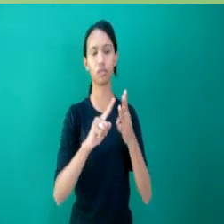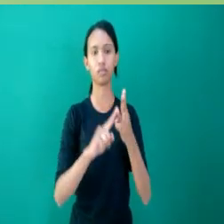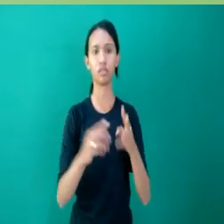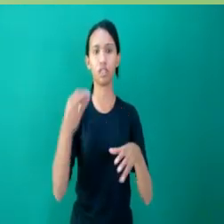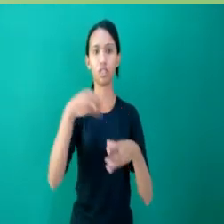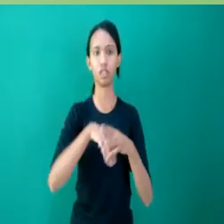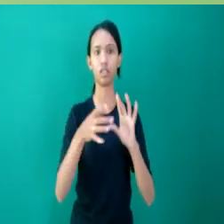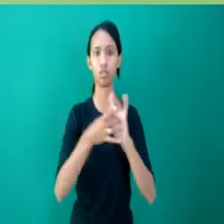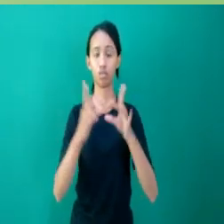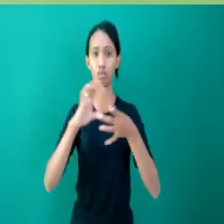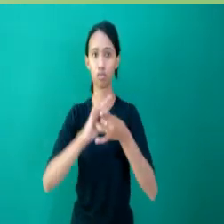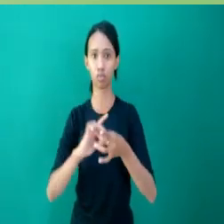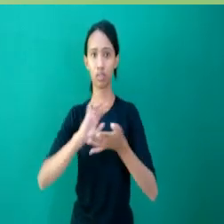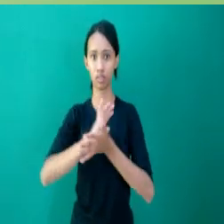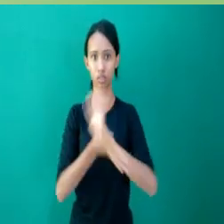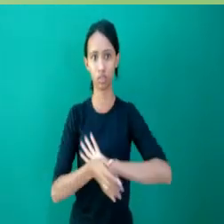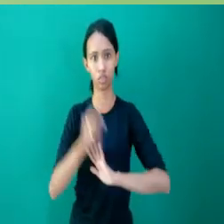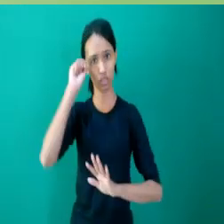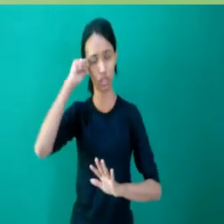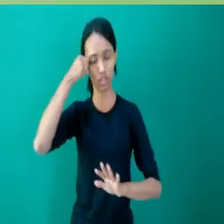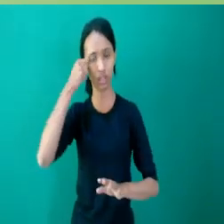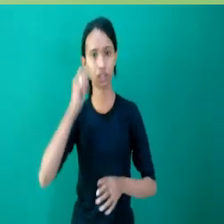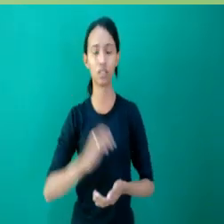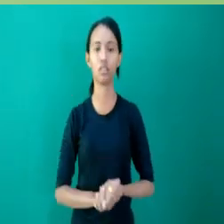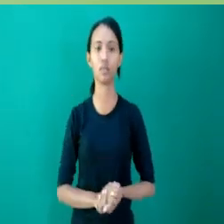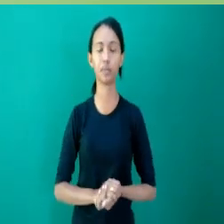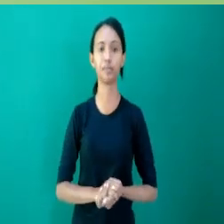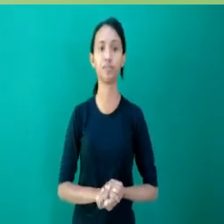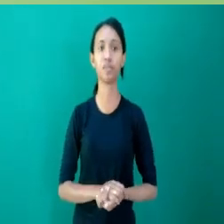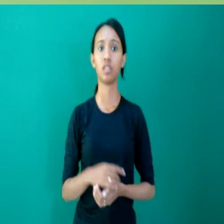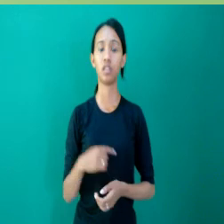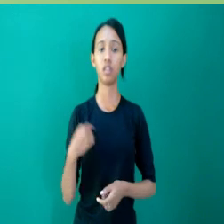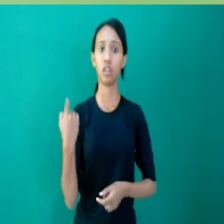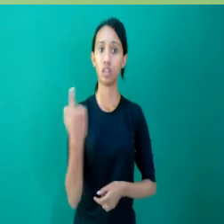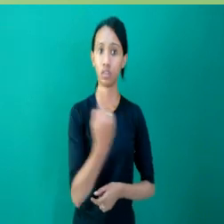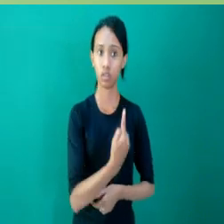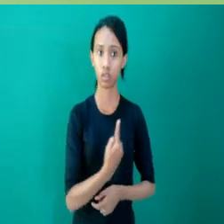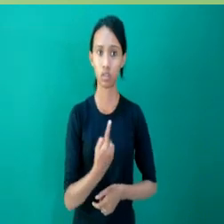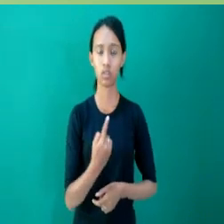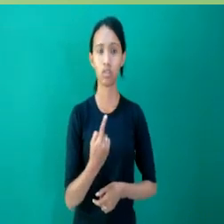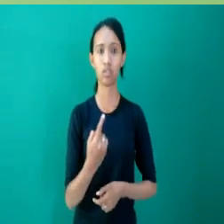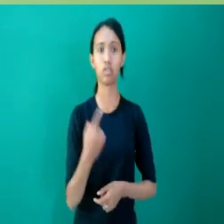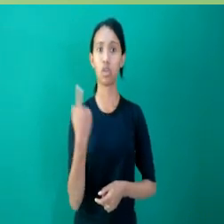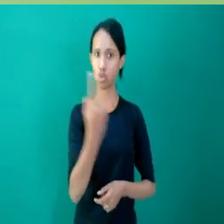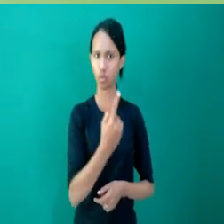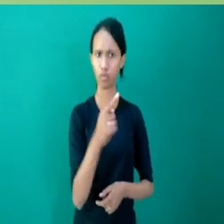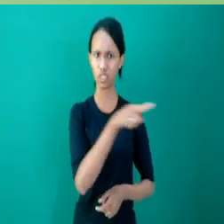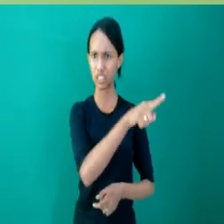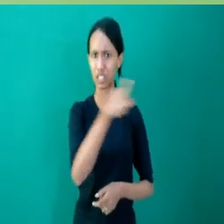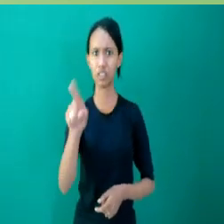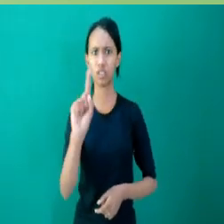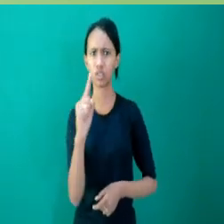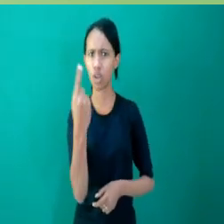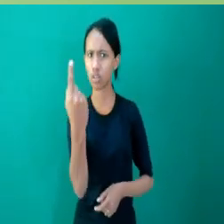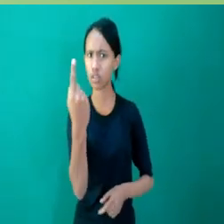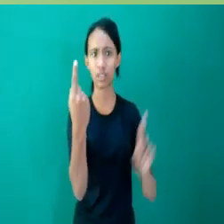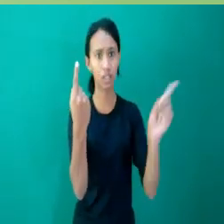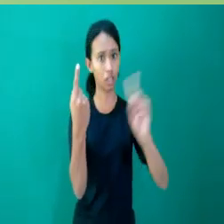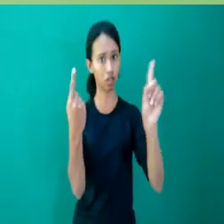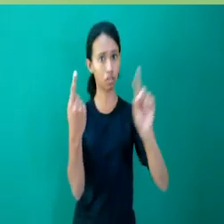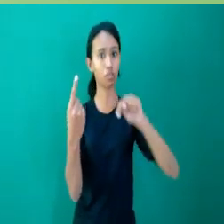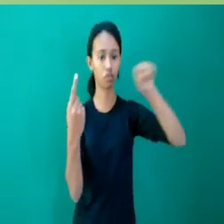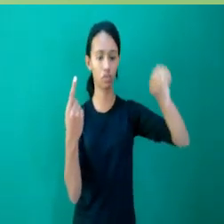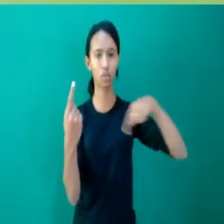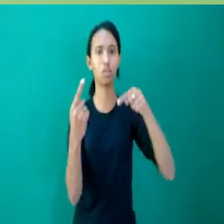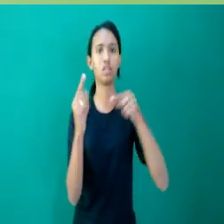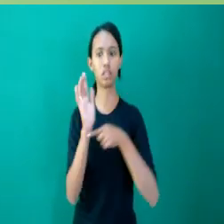de racismo que vivenciamos. Né? Então, dizer que vocês não estão só, nós estamos